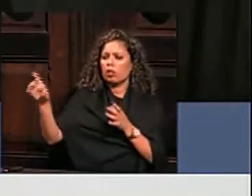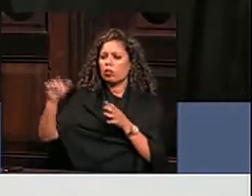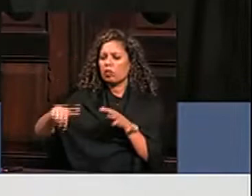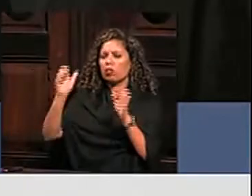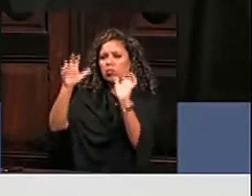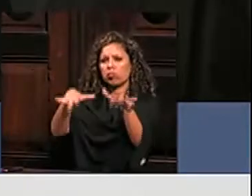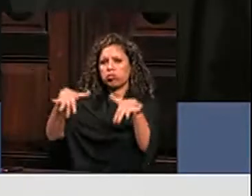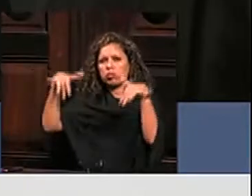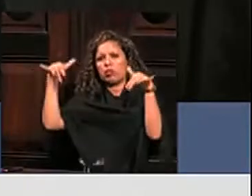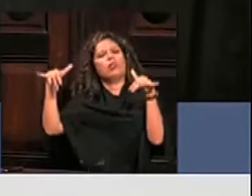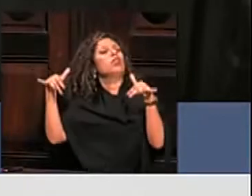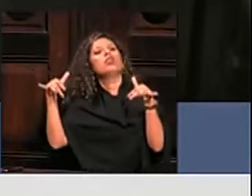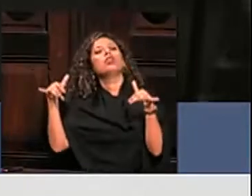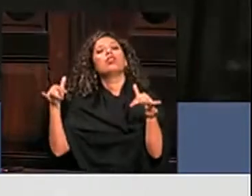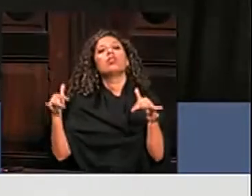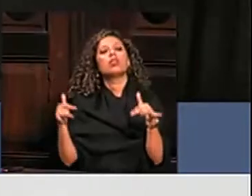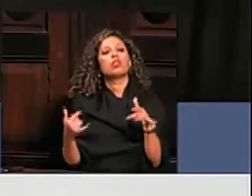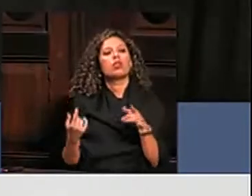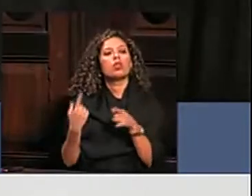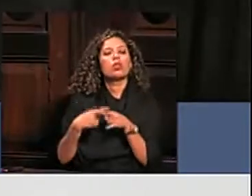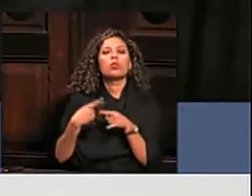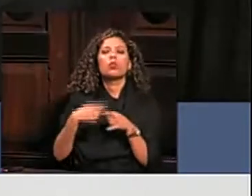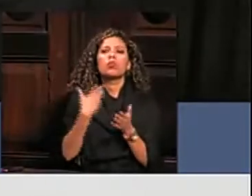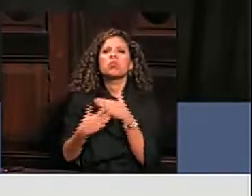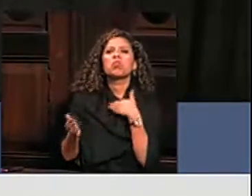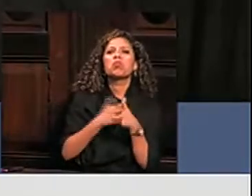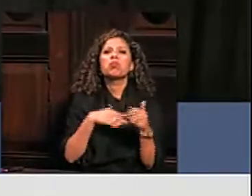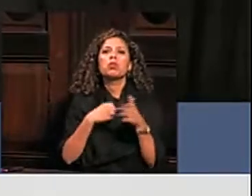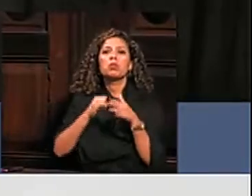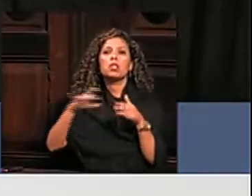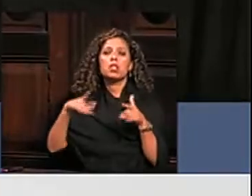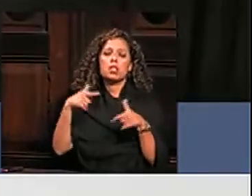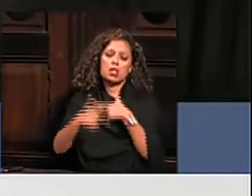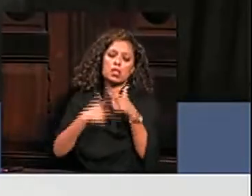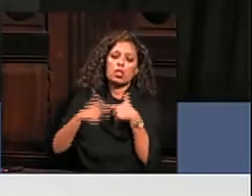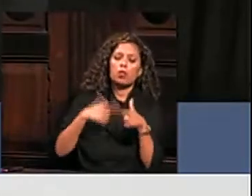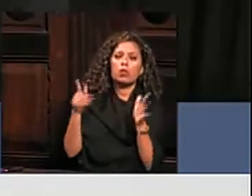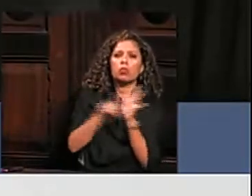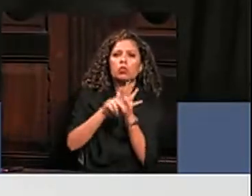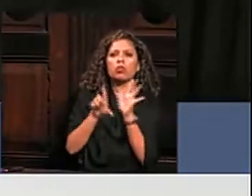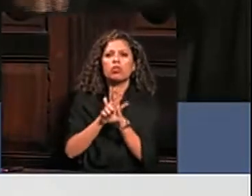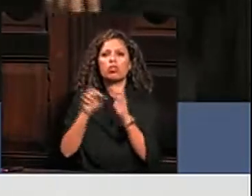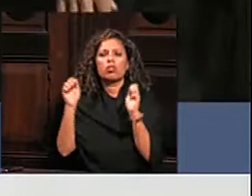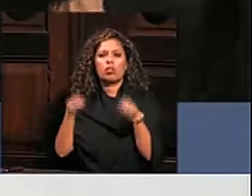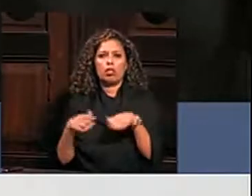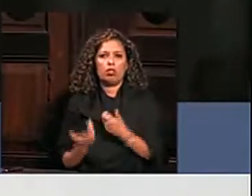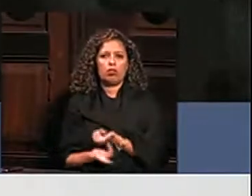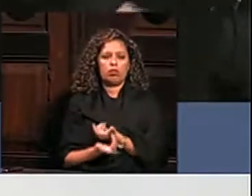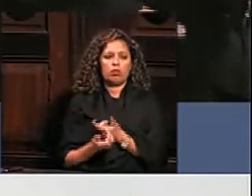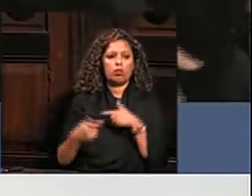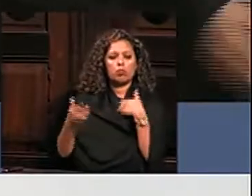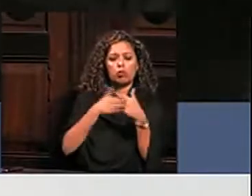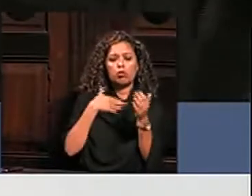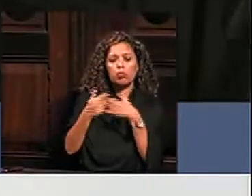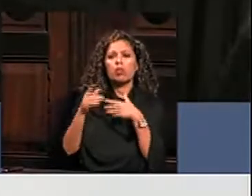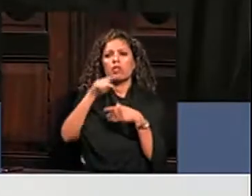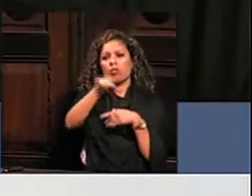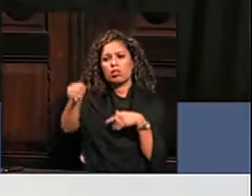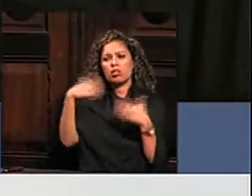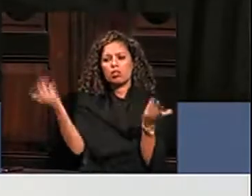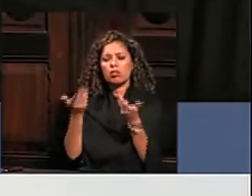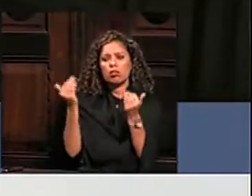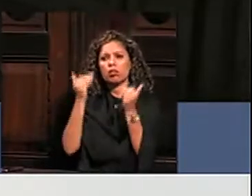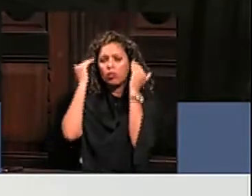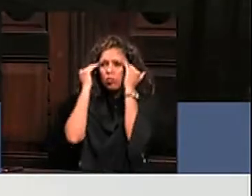só que elaboraram esse projeto e que agora têm uma responsabilidade muito